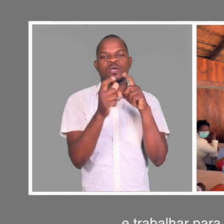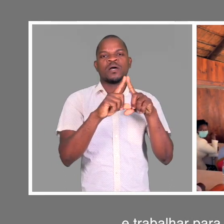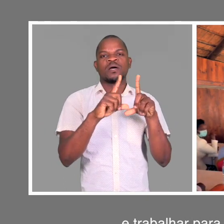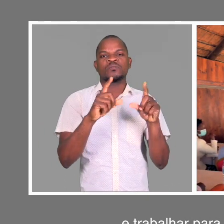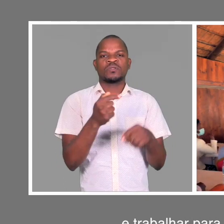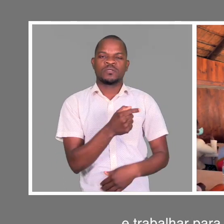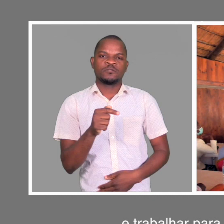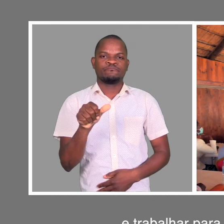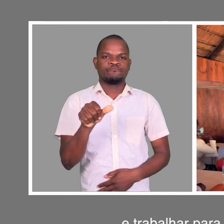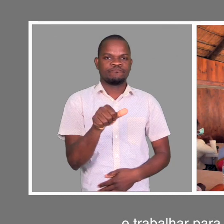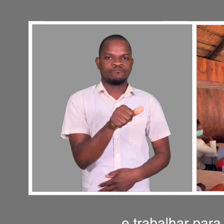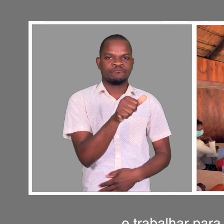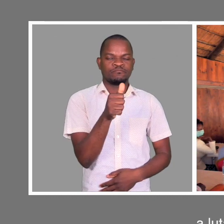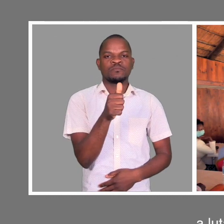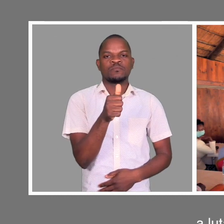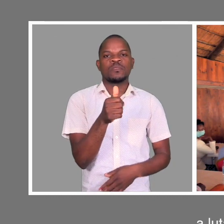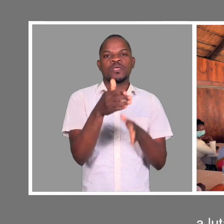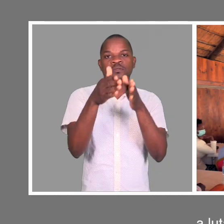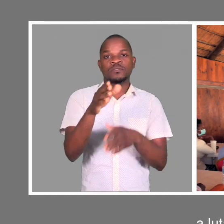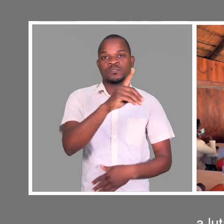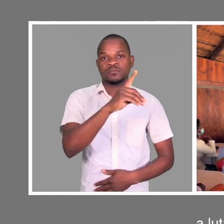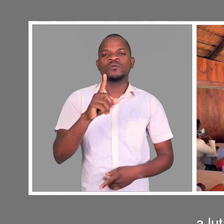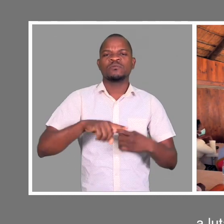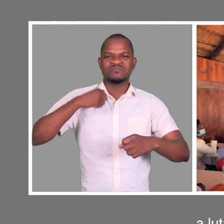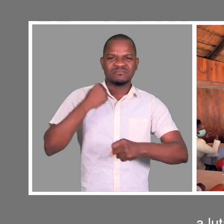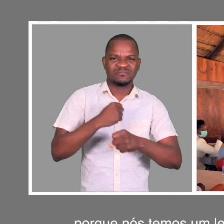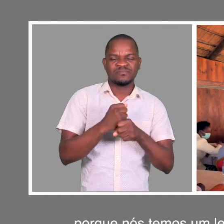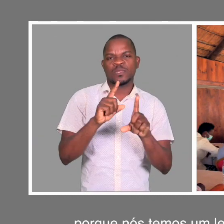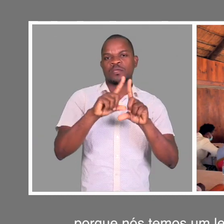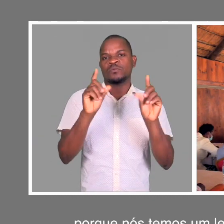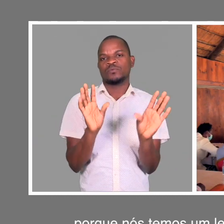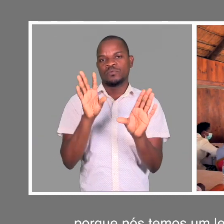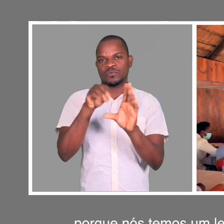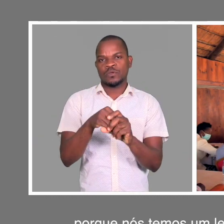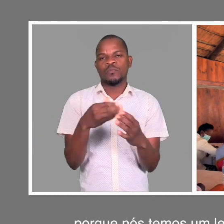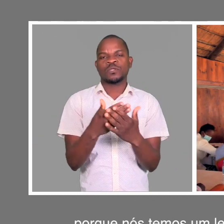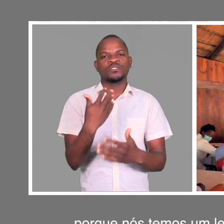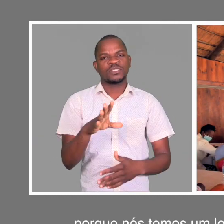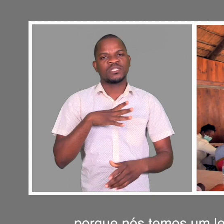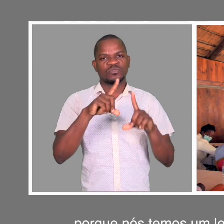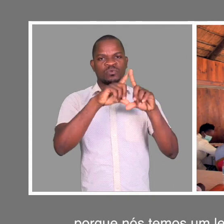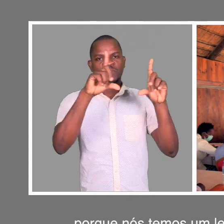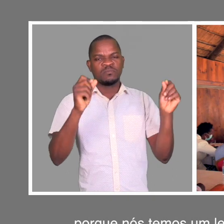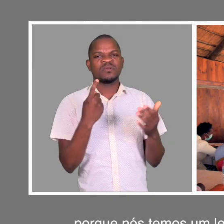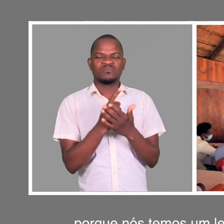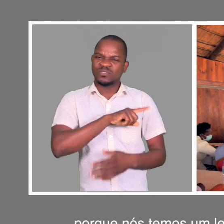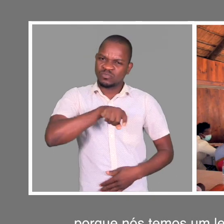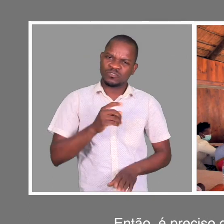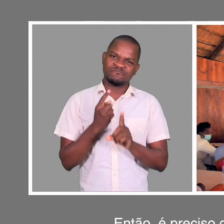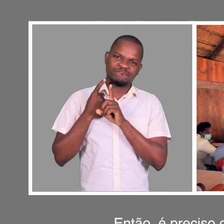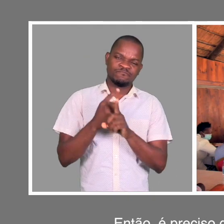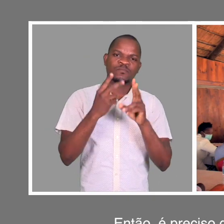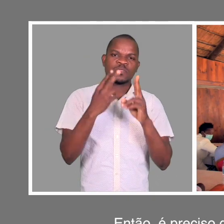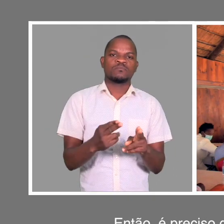discriminatórias contra as pessoas com deficiência, lutando, sim, para a inclusão, porque nós temos um lema que diz nada para nós